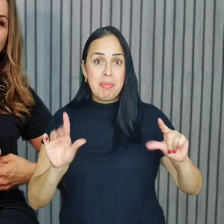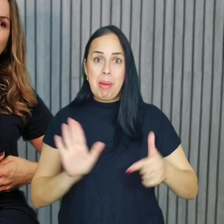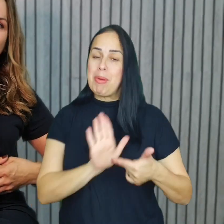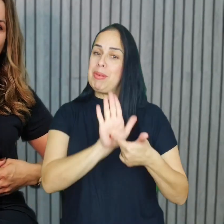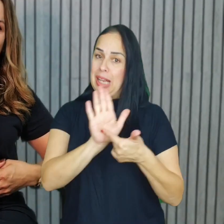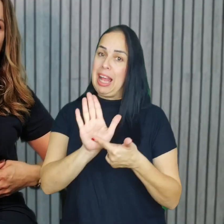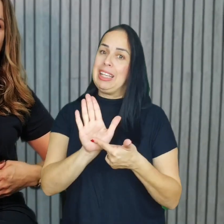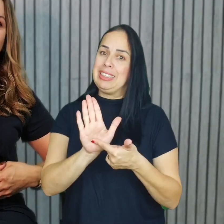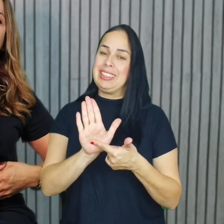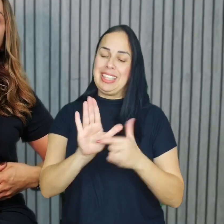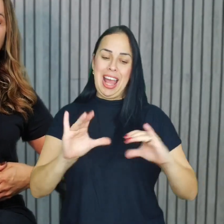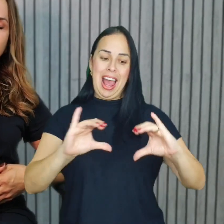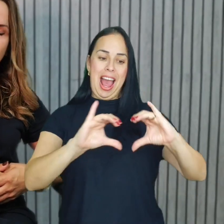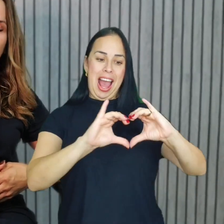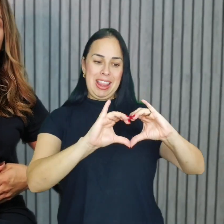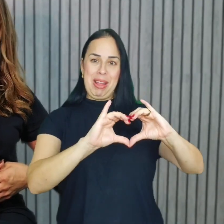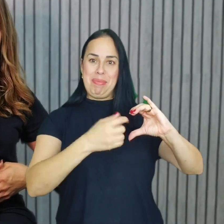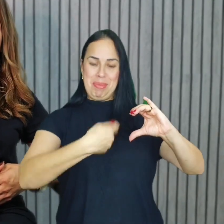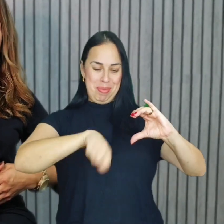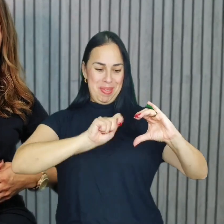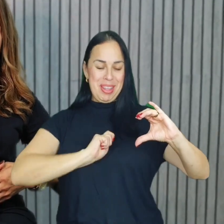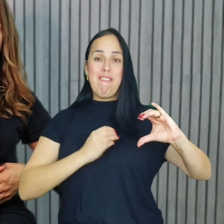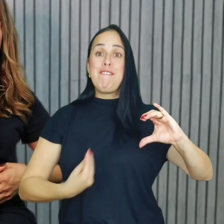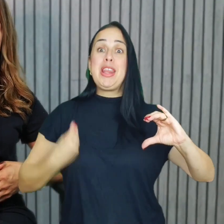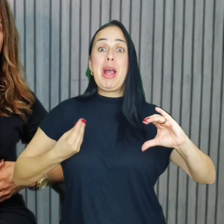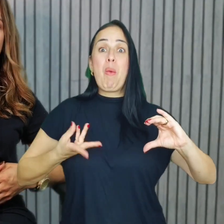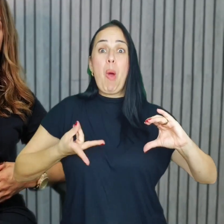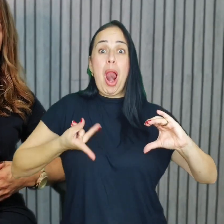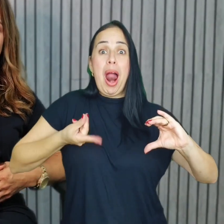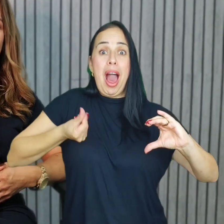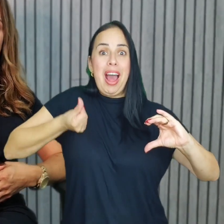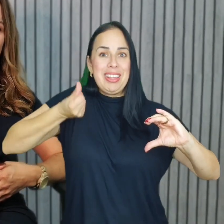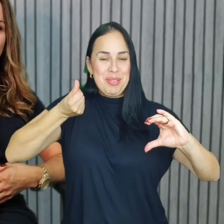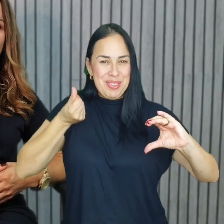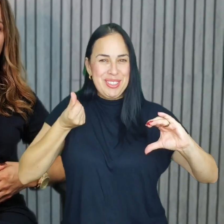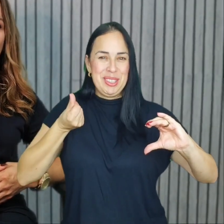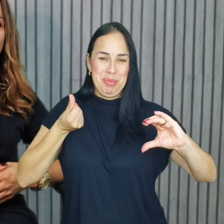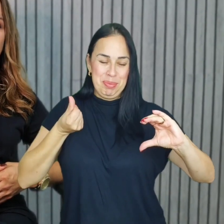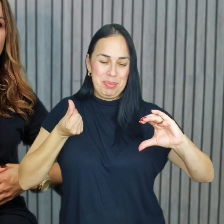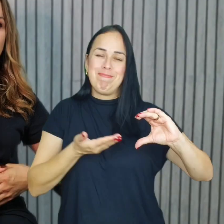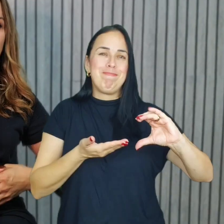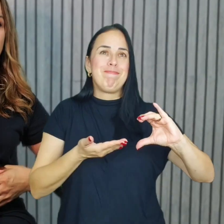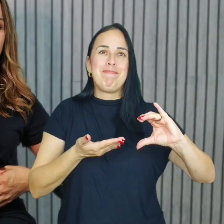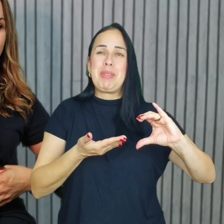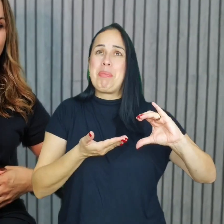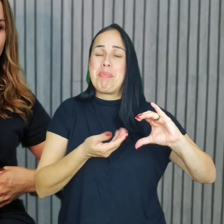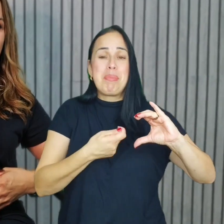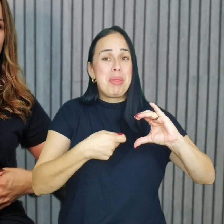uma frase para falar, a Adas me trouxe qualidade de vida. Trouxe